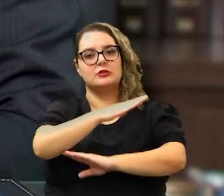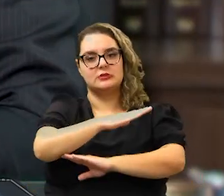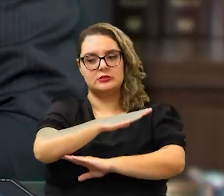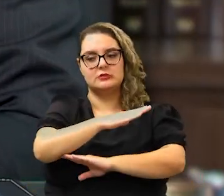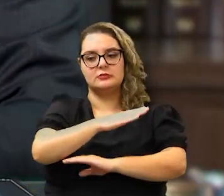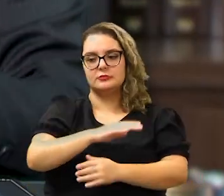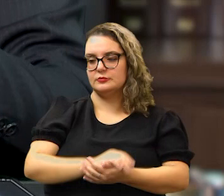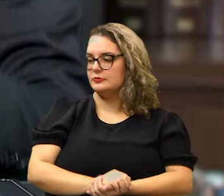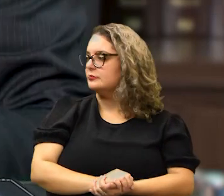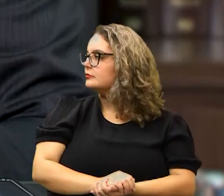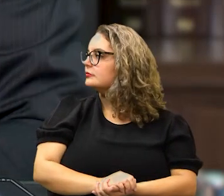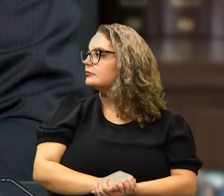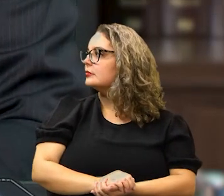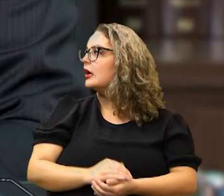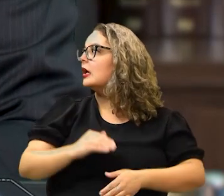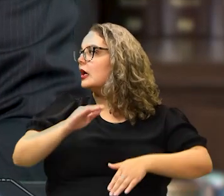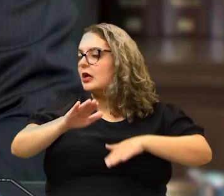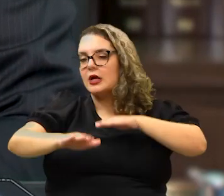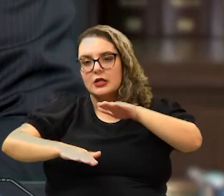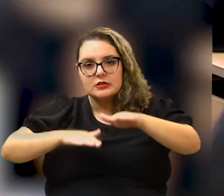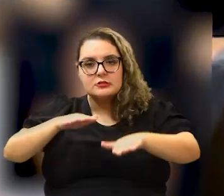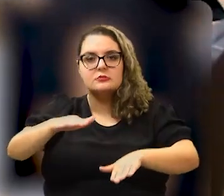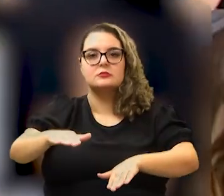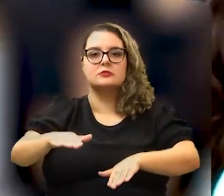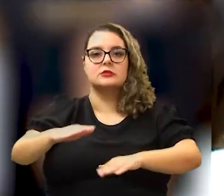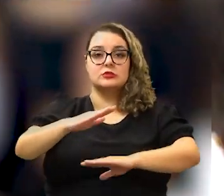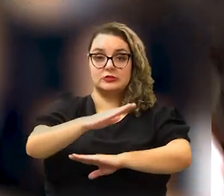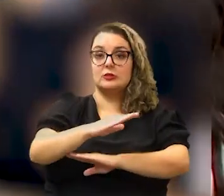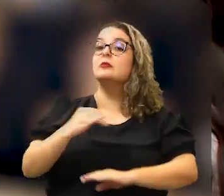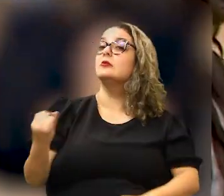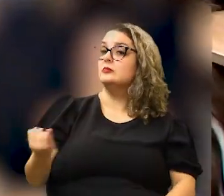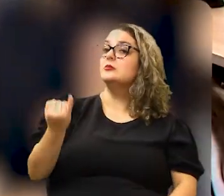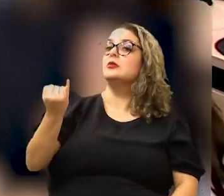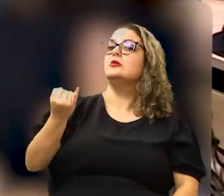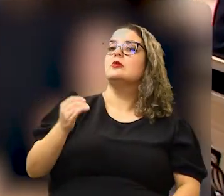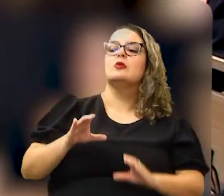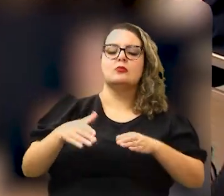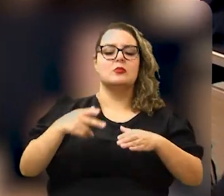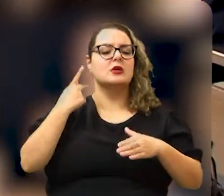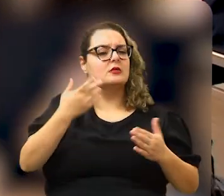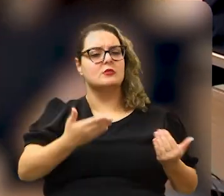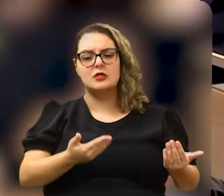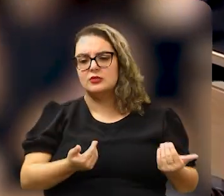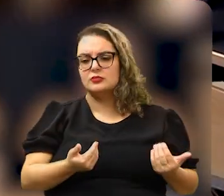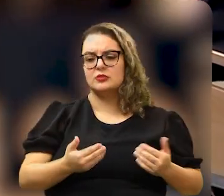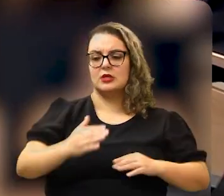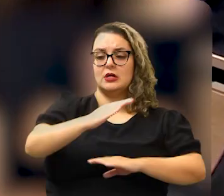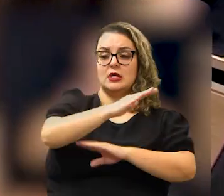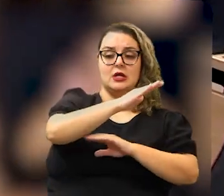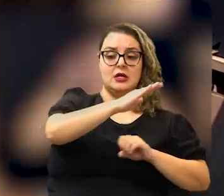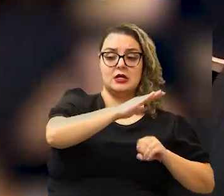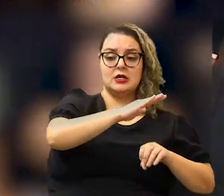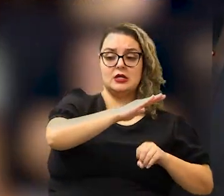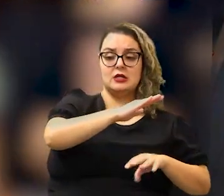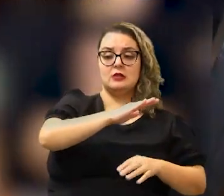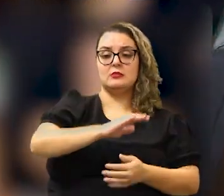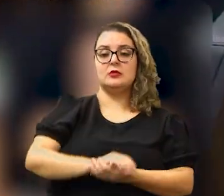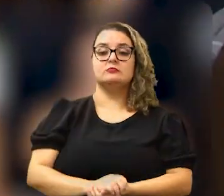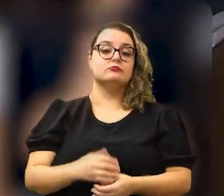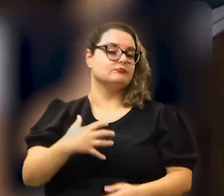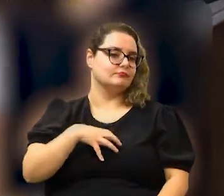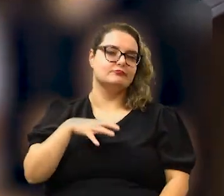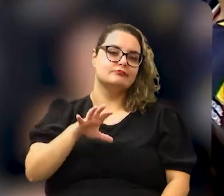foi muito importante. O Parlamento Jovem, o Câmara Educa, é assim. Aliás, é um modelo que